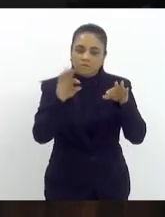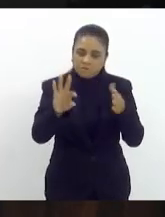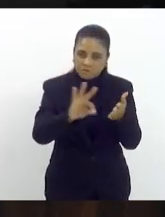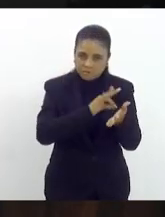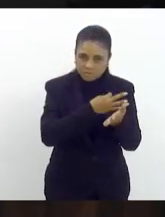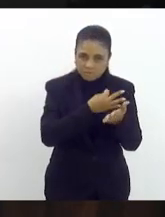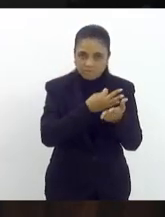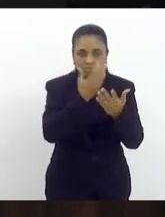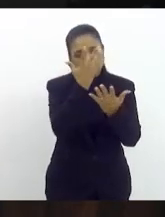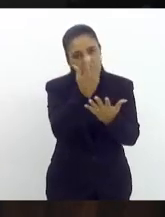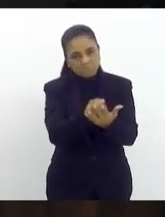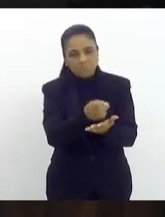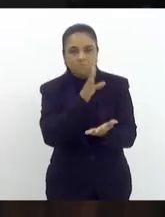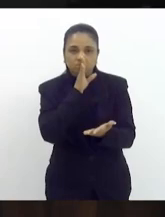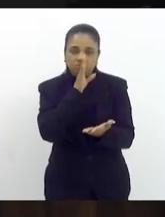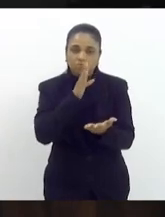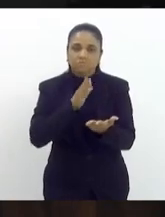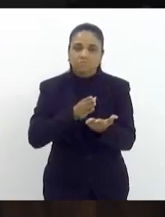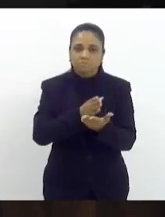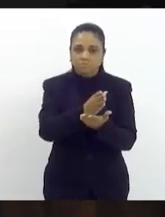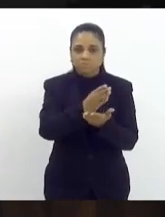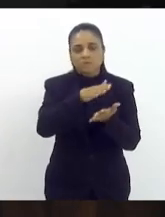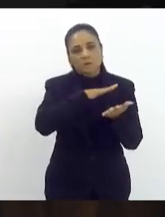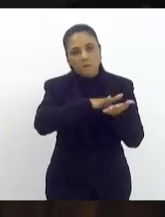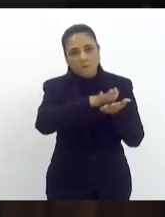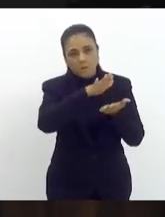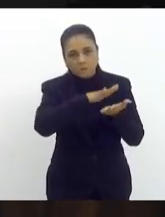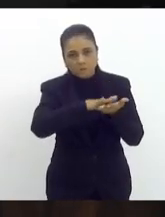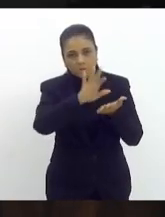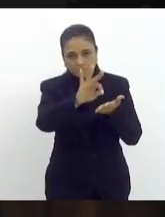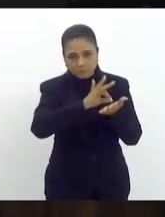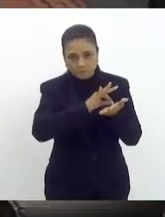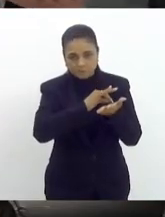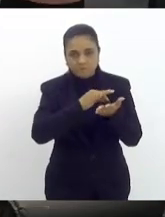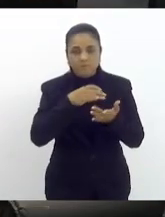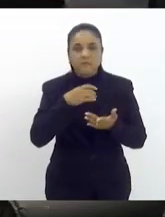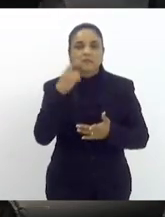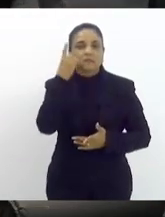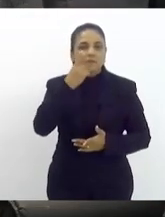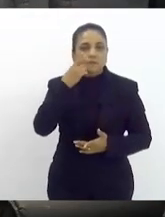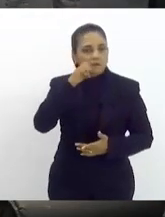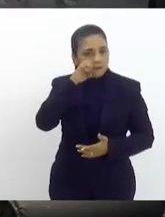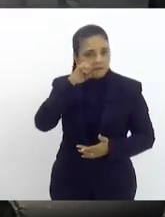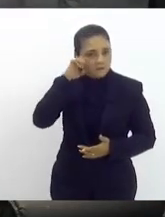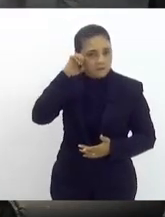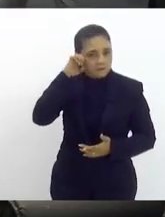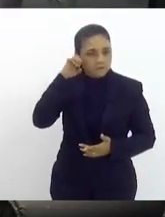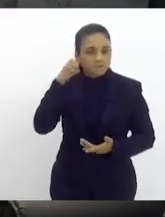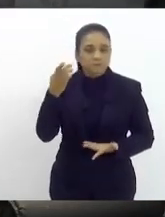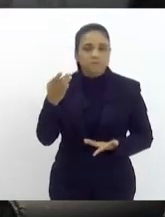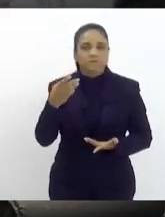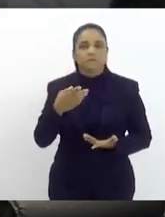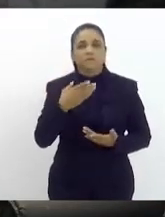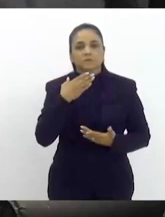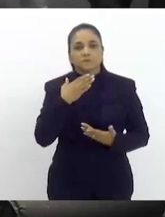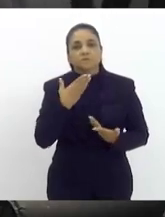estão. Aprovado. Vai à publicação. Deputada Érica Takimoto, por favor. Presidente, queria